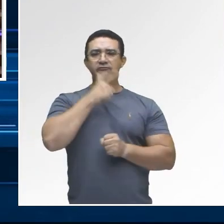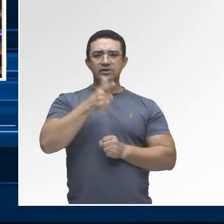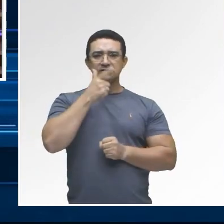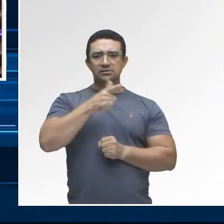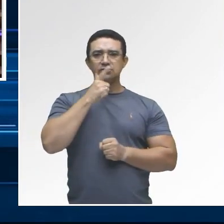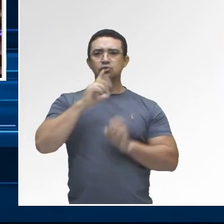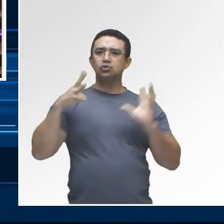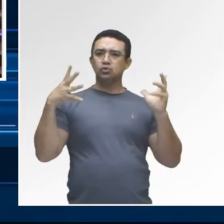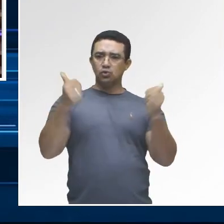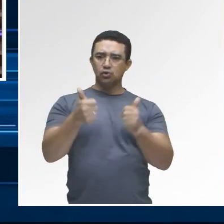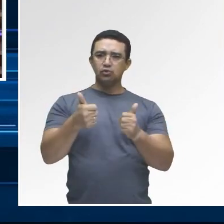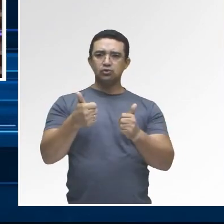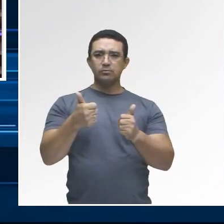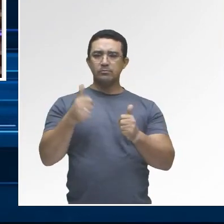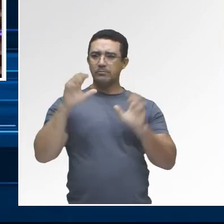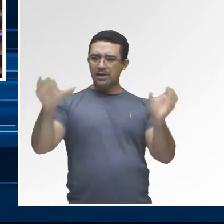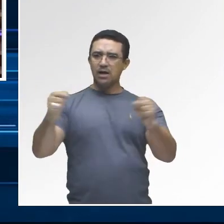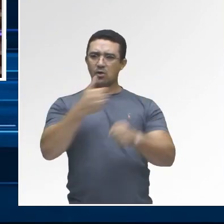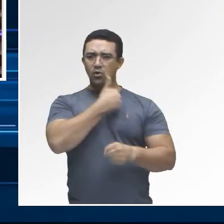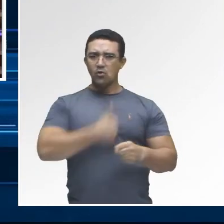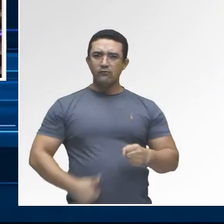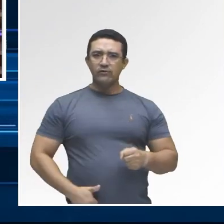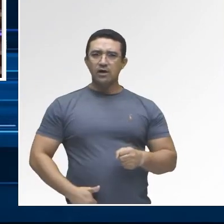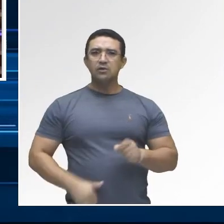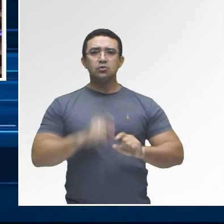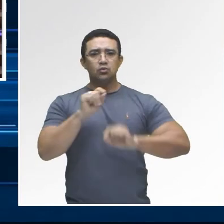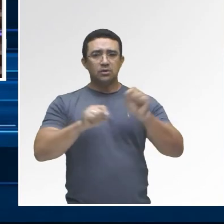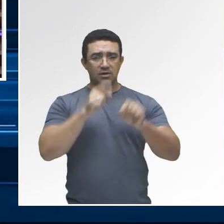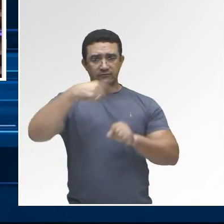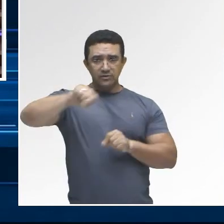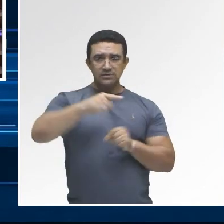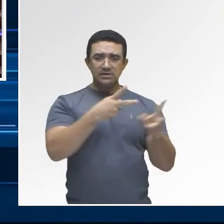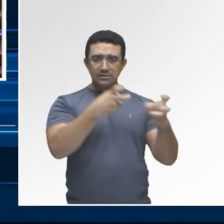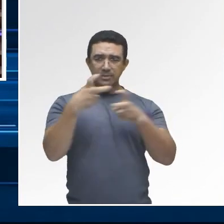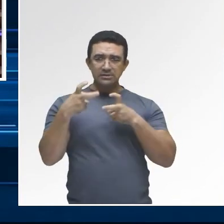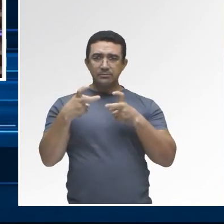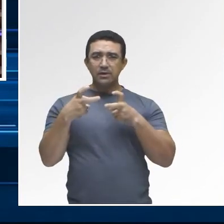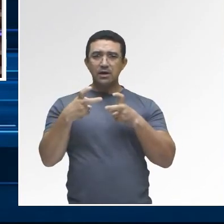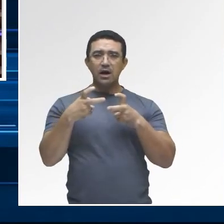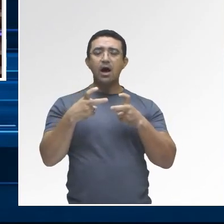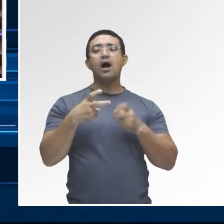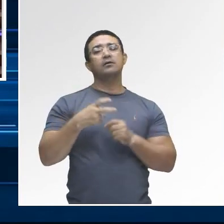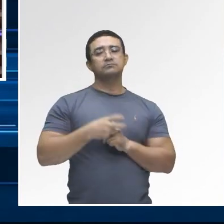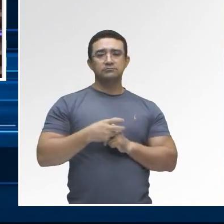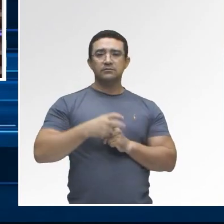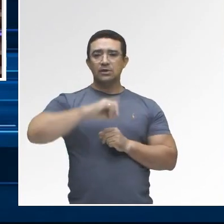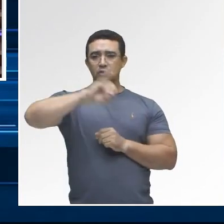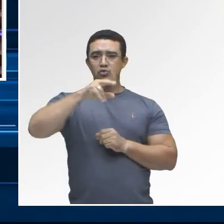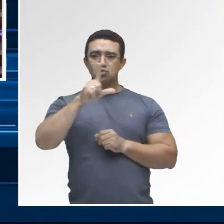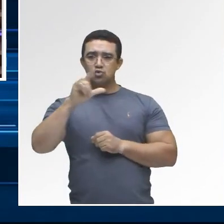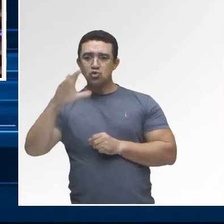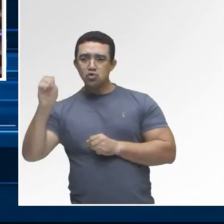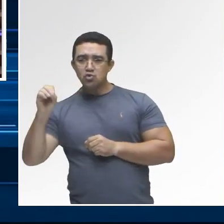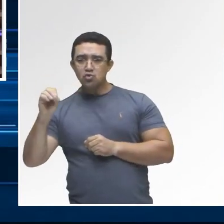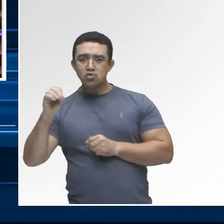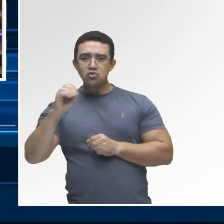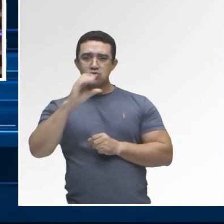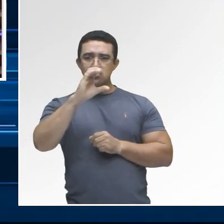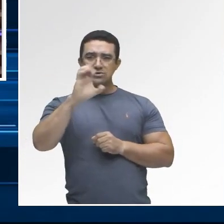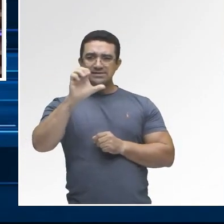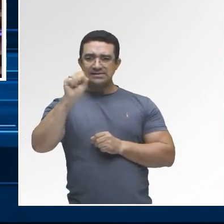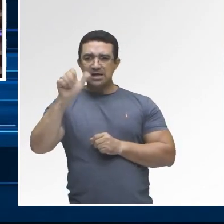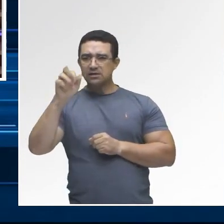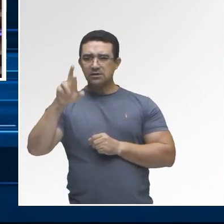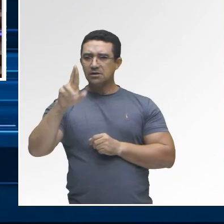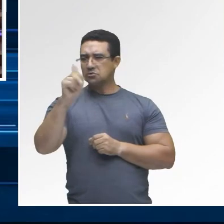vai tomar o governo. Tanto que vocês vão ver que Júlio César, ele não é um imperador romano, mas todos os imperadores que vão